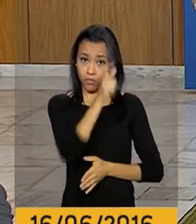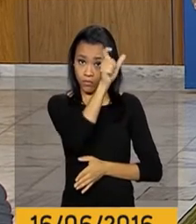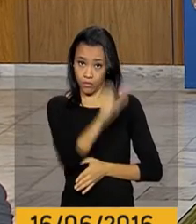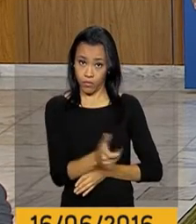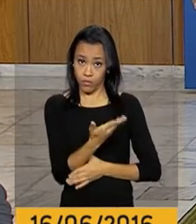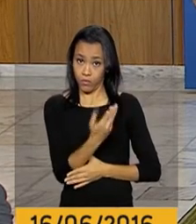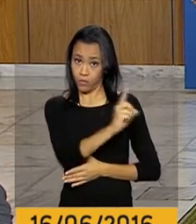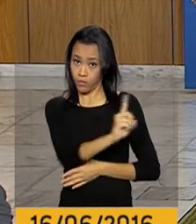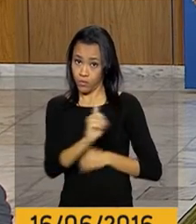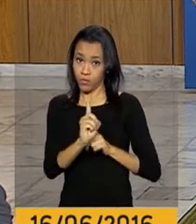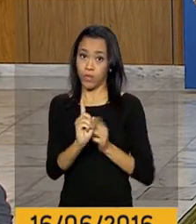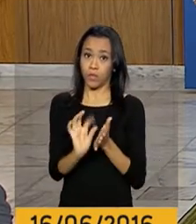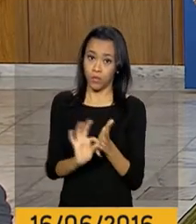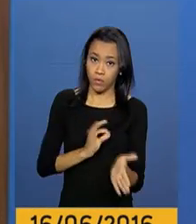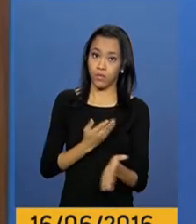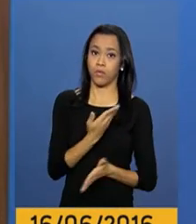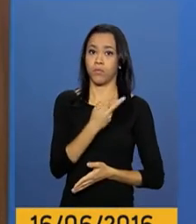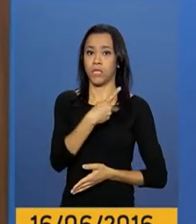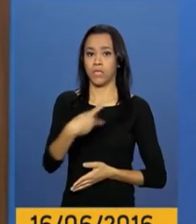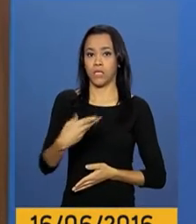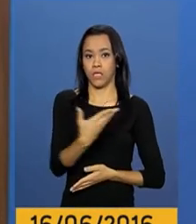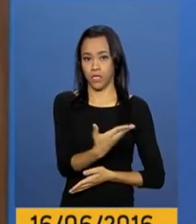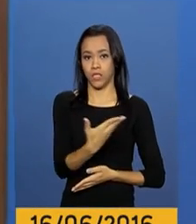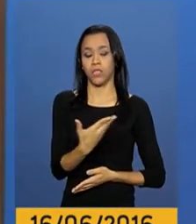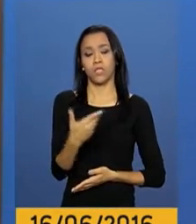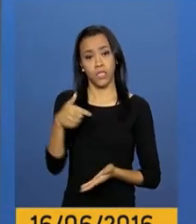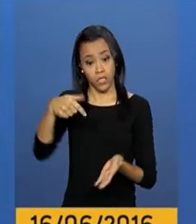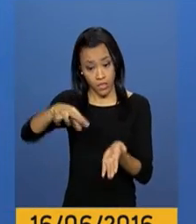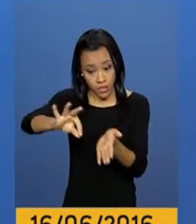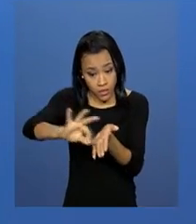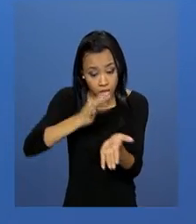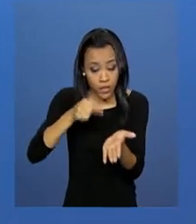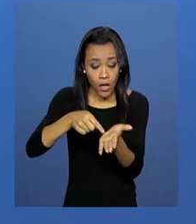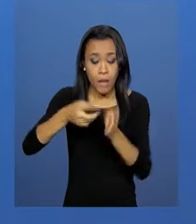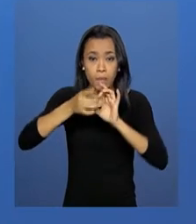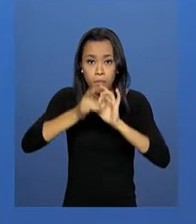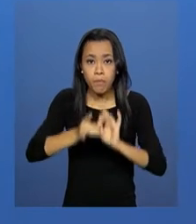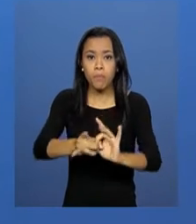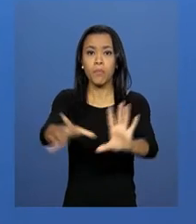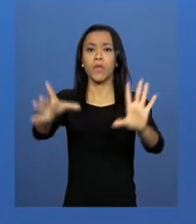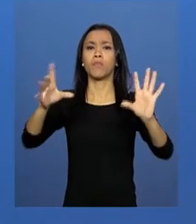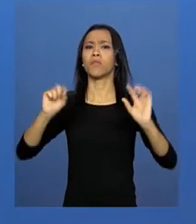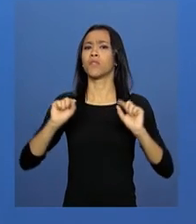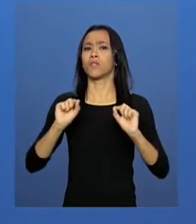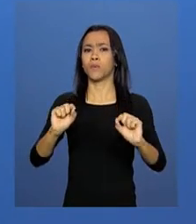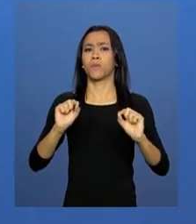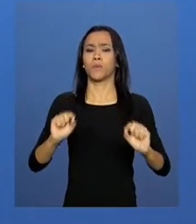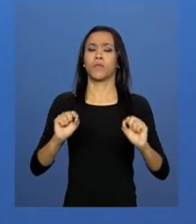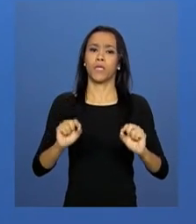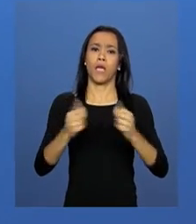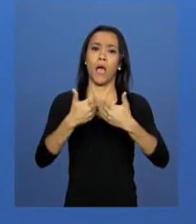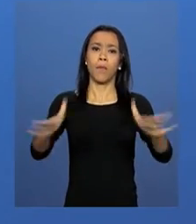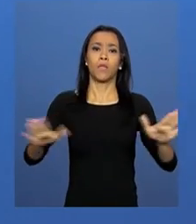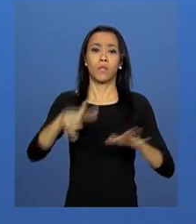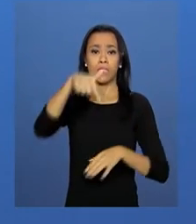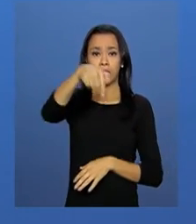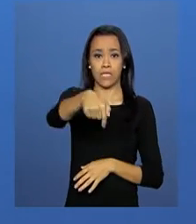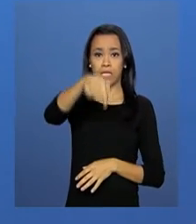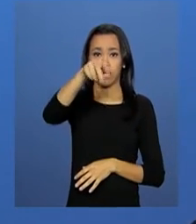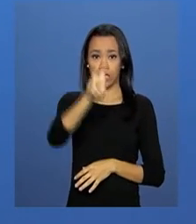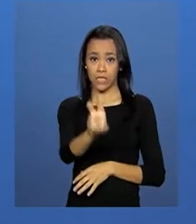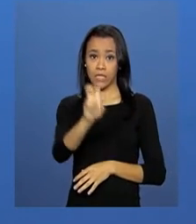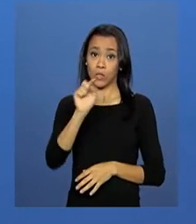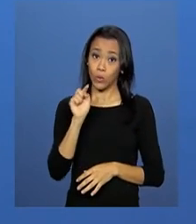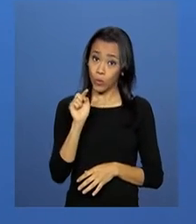nossa assinatura autoriza a abertura de mais 75 mil